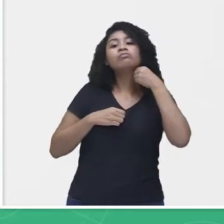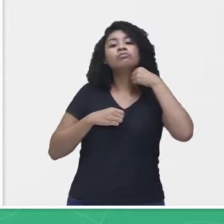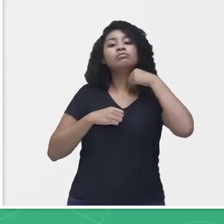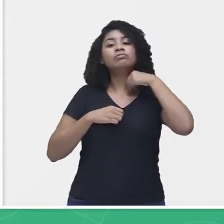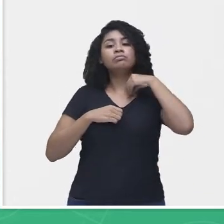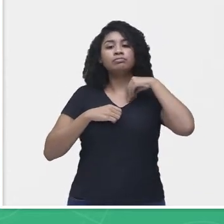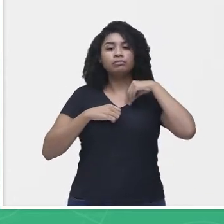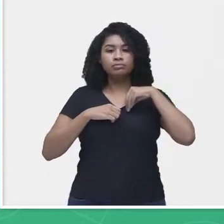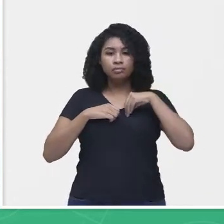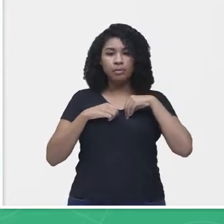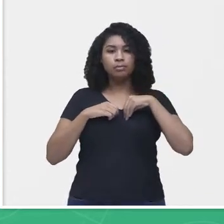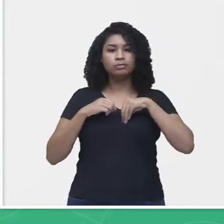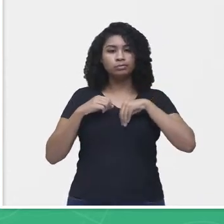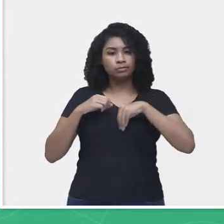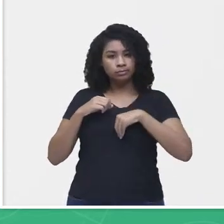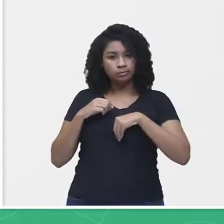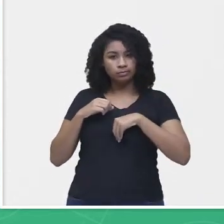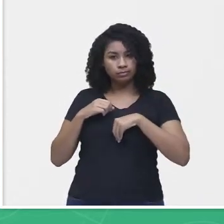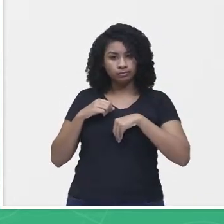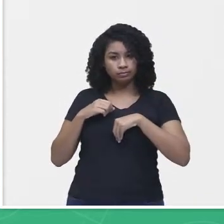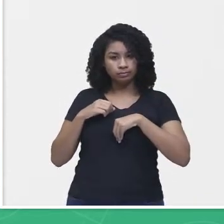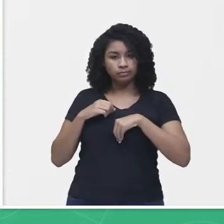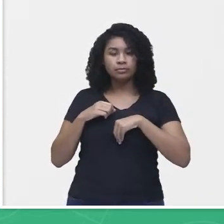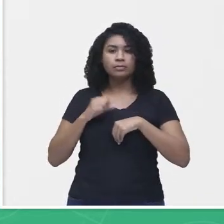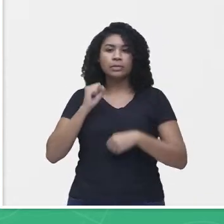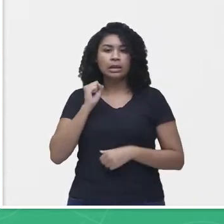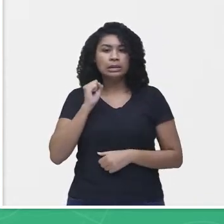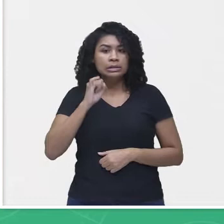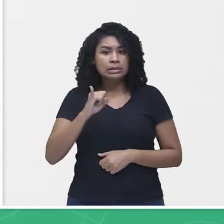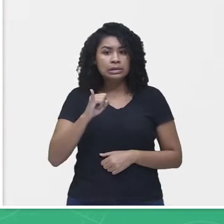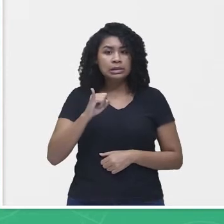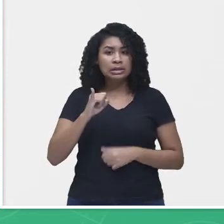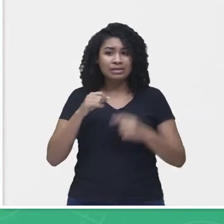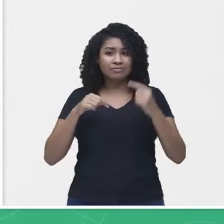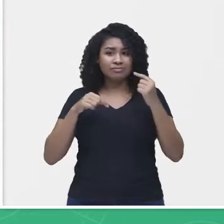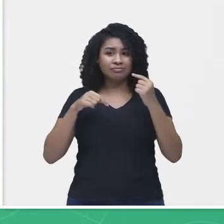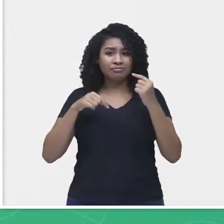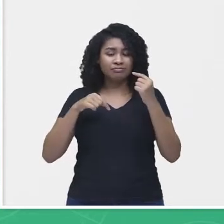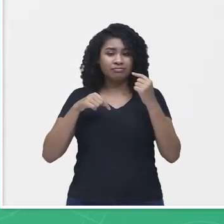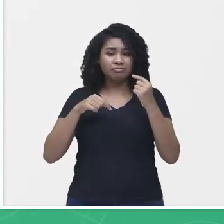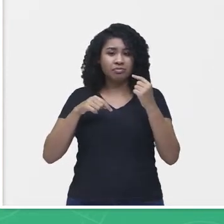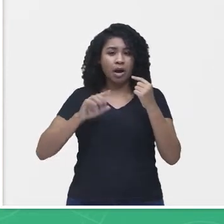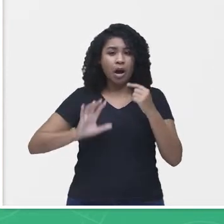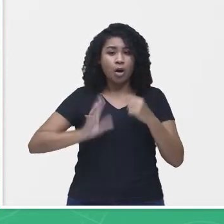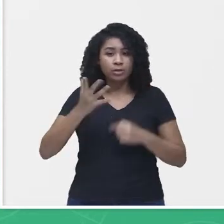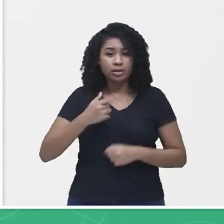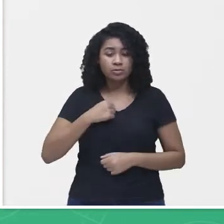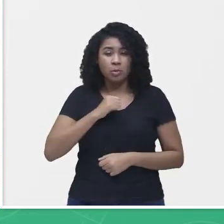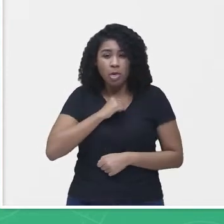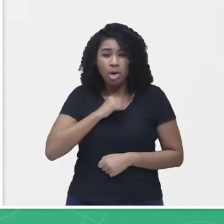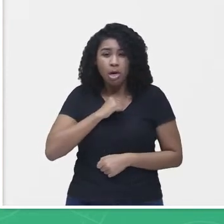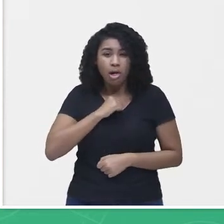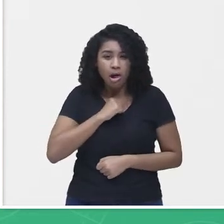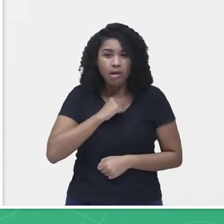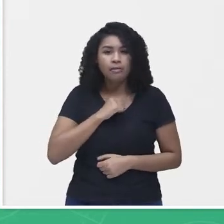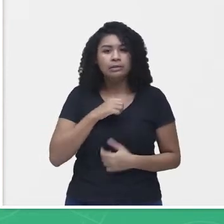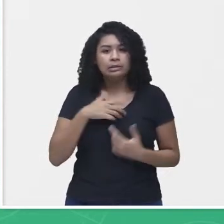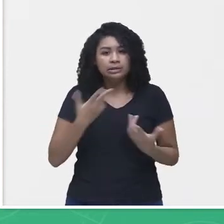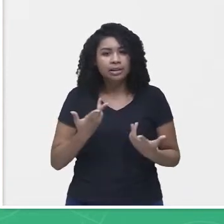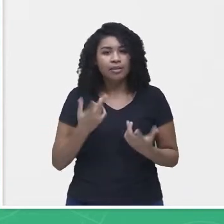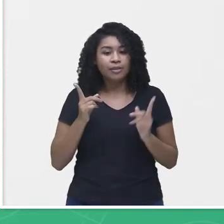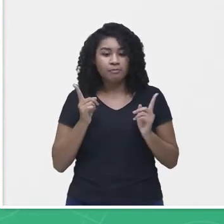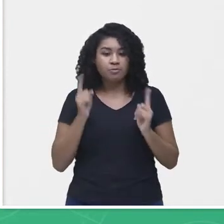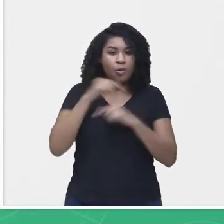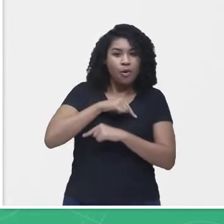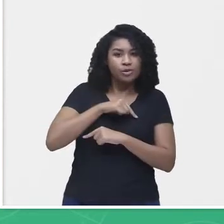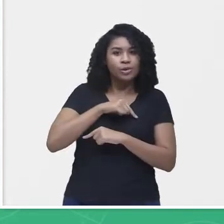sistema digestório. Quando dá um tilt aí, quando dá um erro, é quando a gente se engasga. E aí o que acontece? A comida foi para o lugar